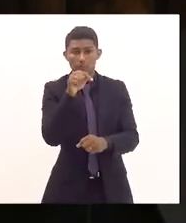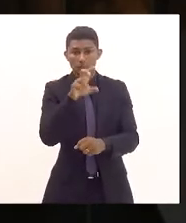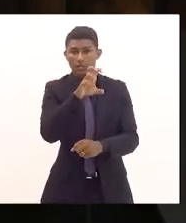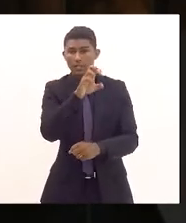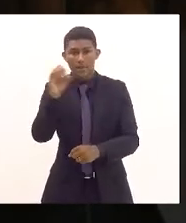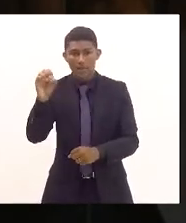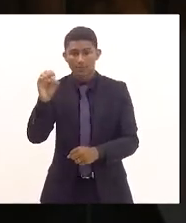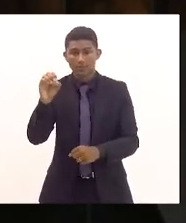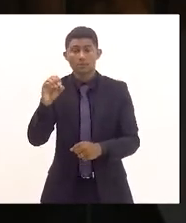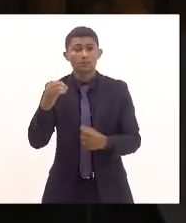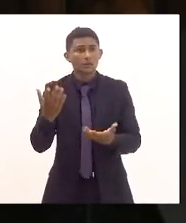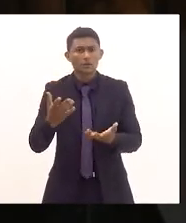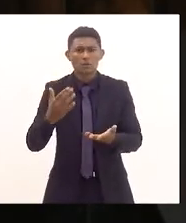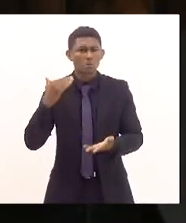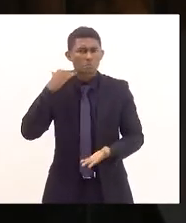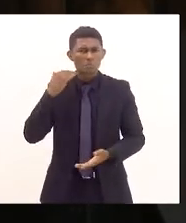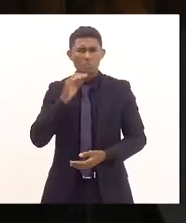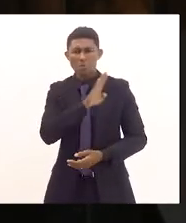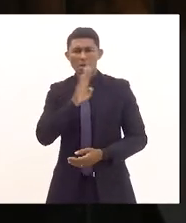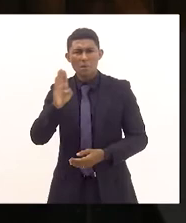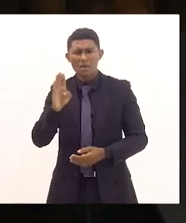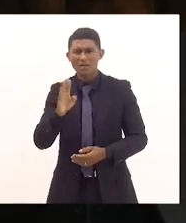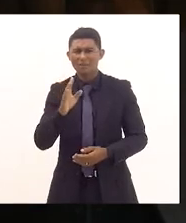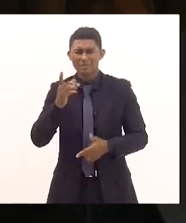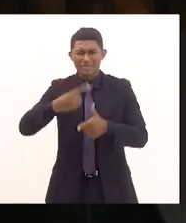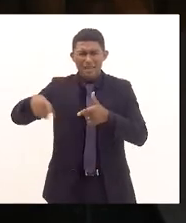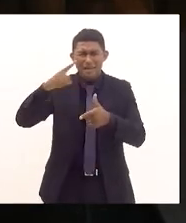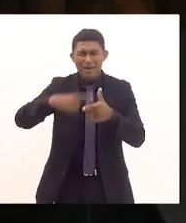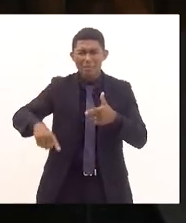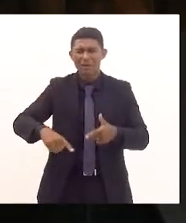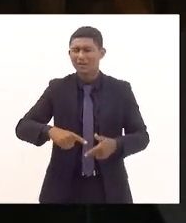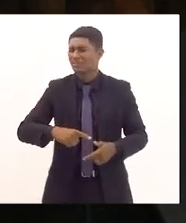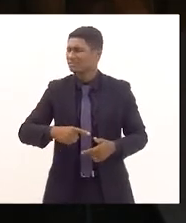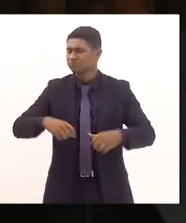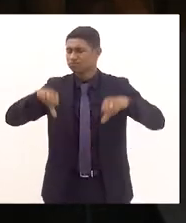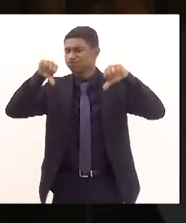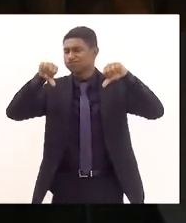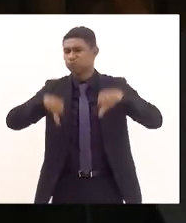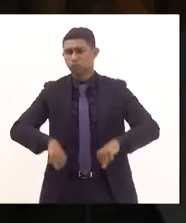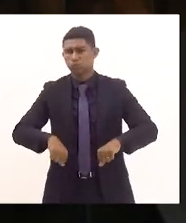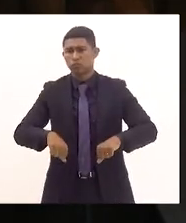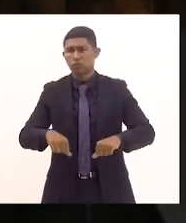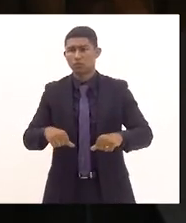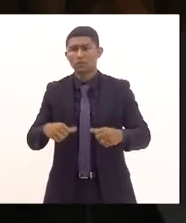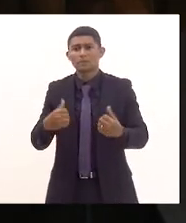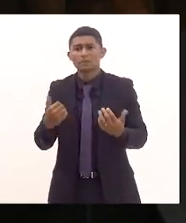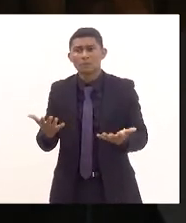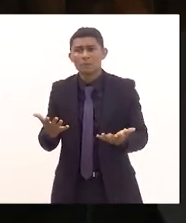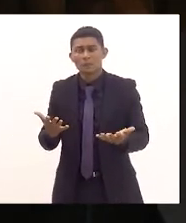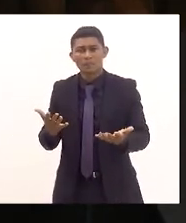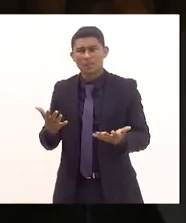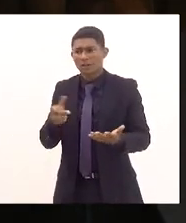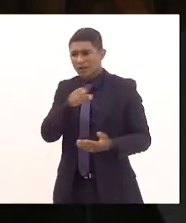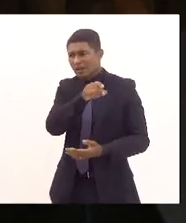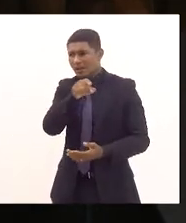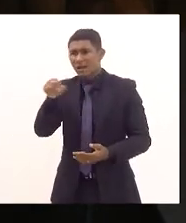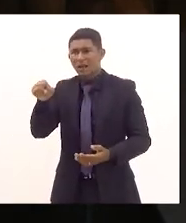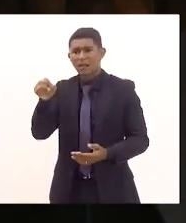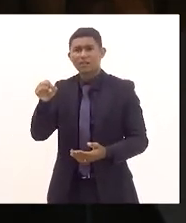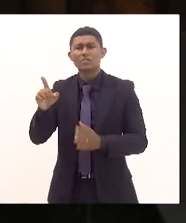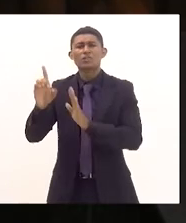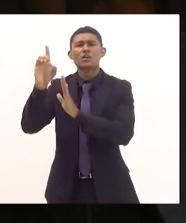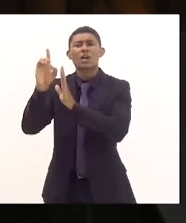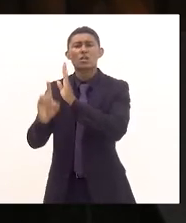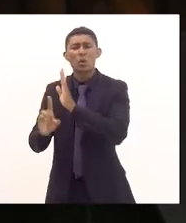são reclamações do tratamento que o banco da para os diretores e gestores essas reclamações são infinitas é